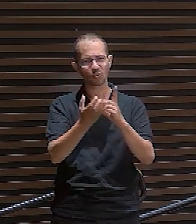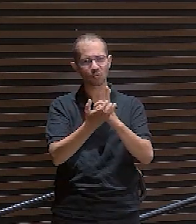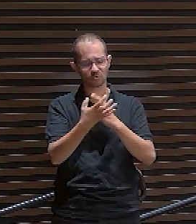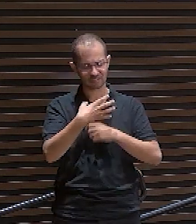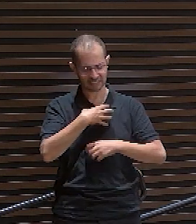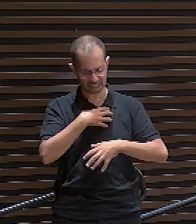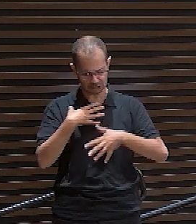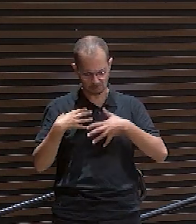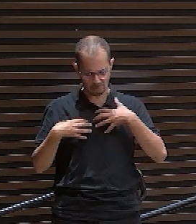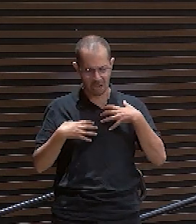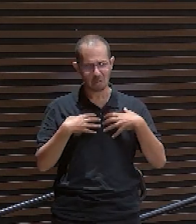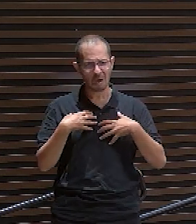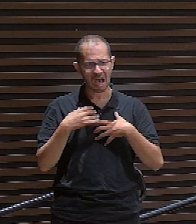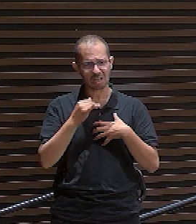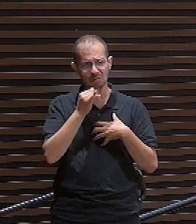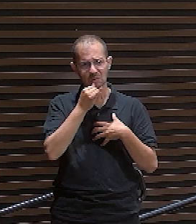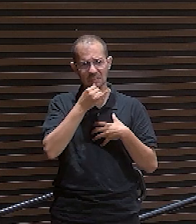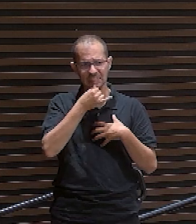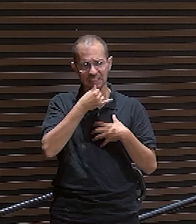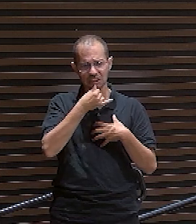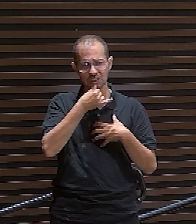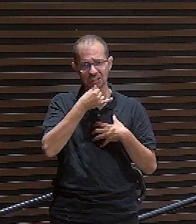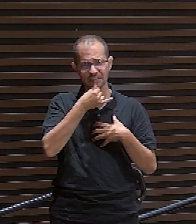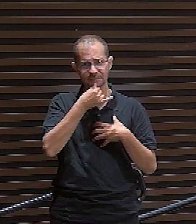magoados, ressentidos,